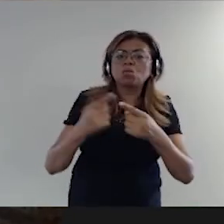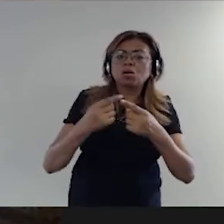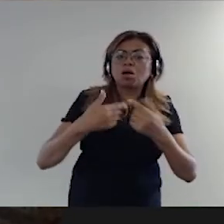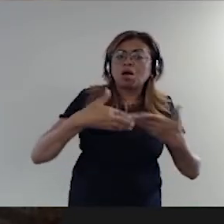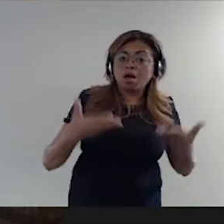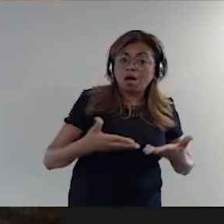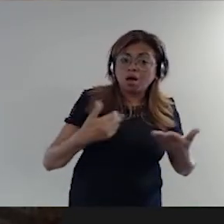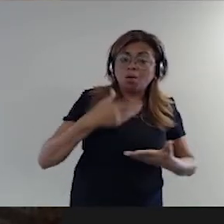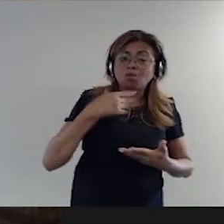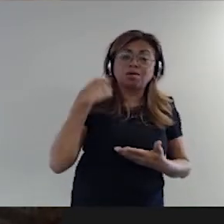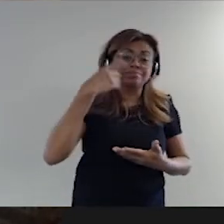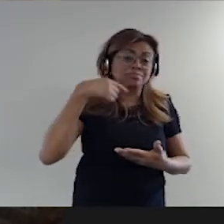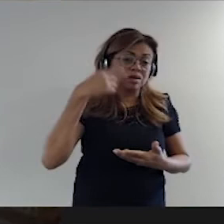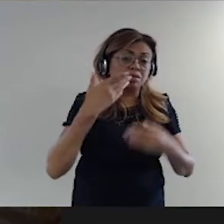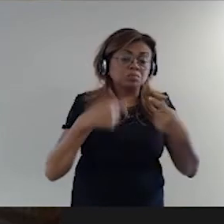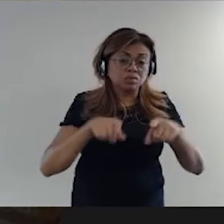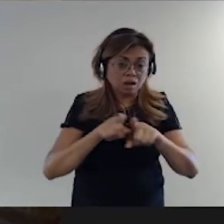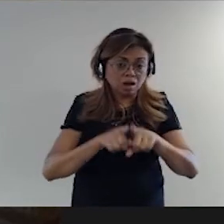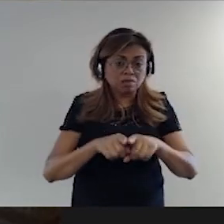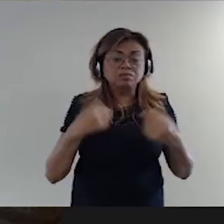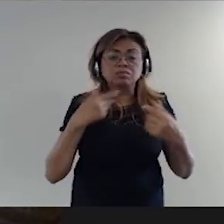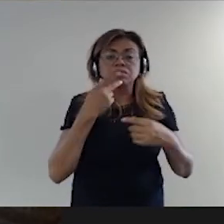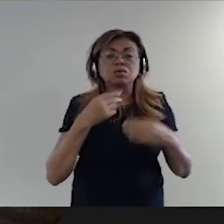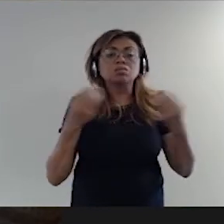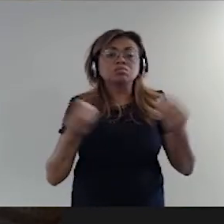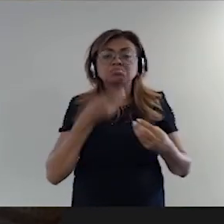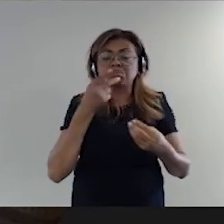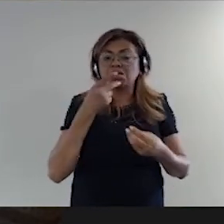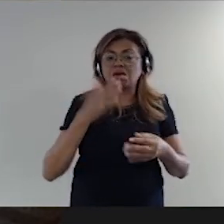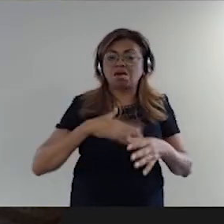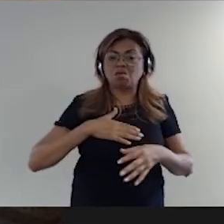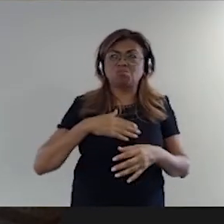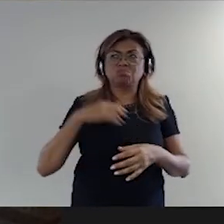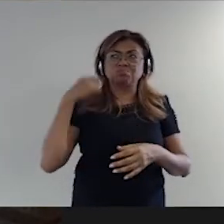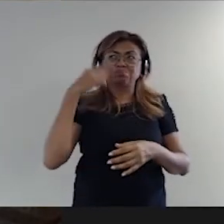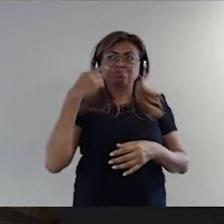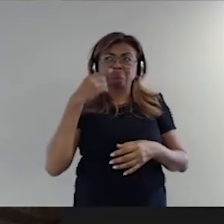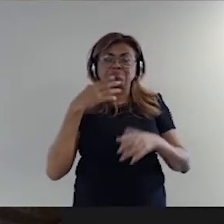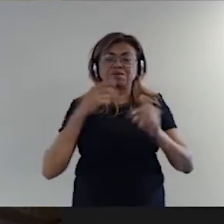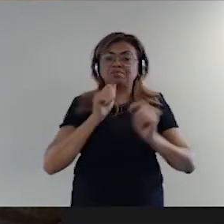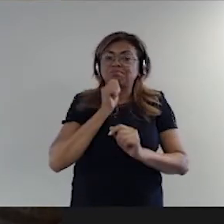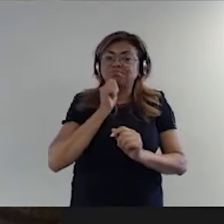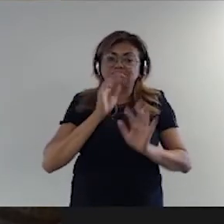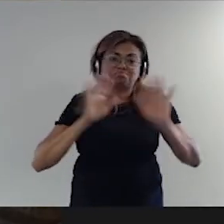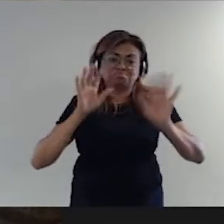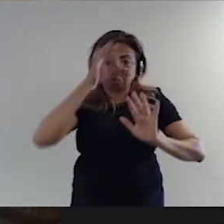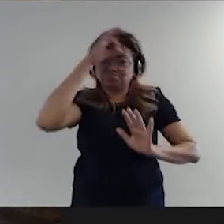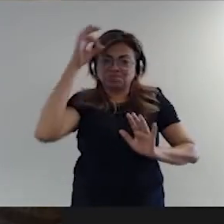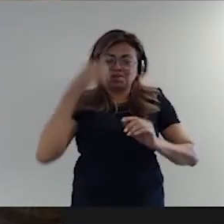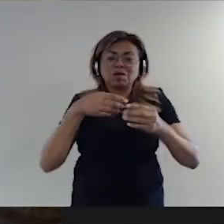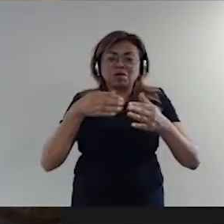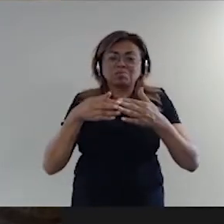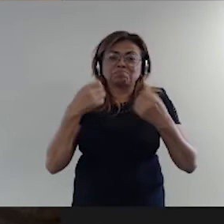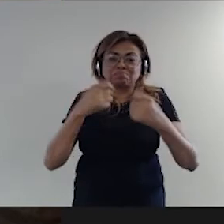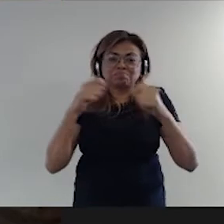um dia desse, descobri, doutor Caio, que eu não sei mais advogar. Eu precisei fazer uma petição num processo antigo e eu construí